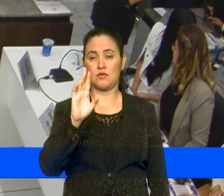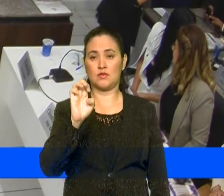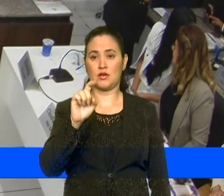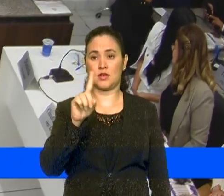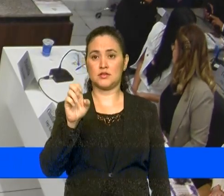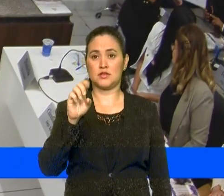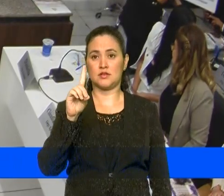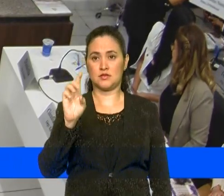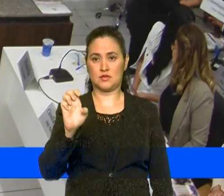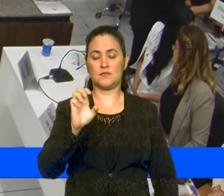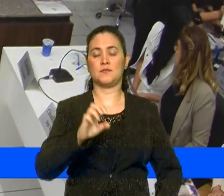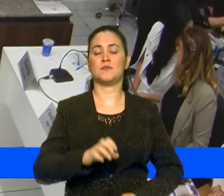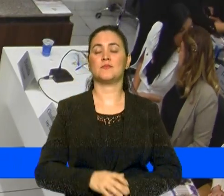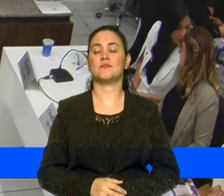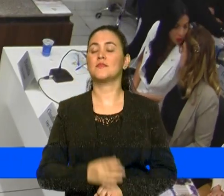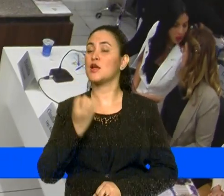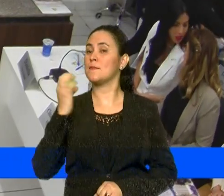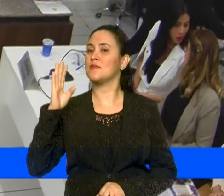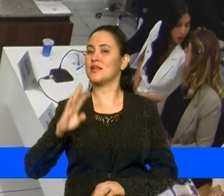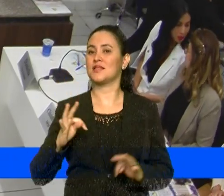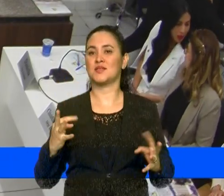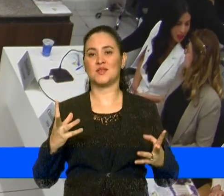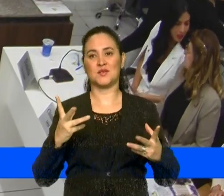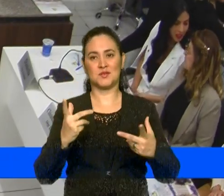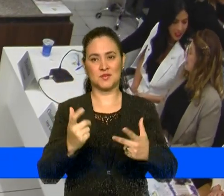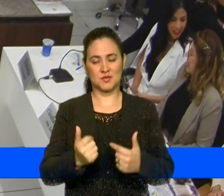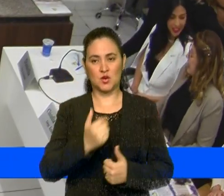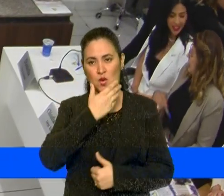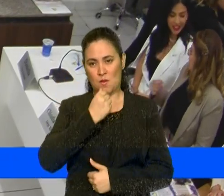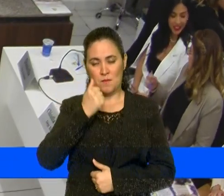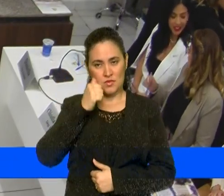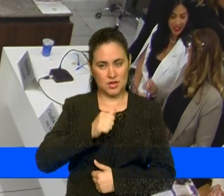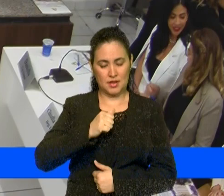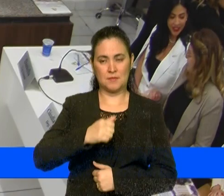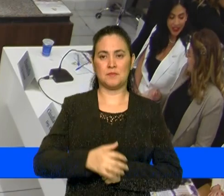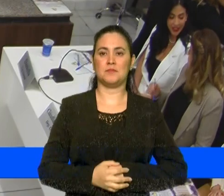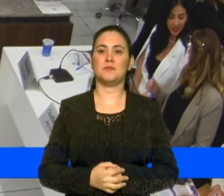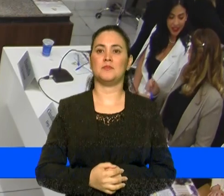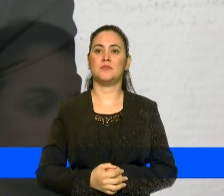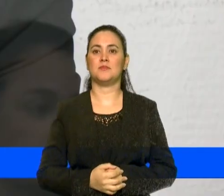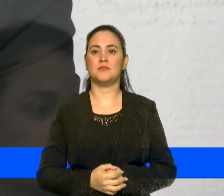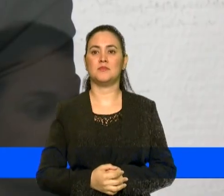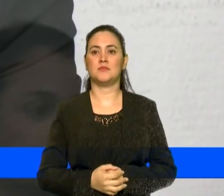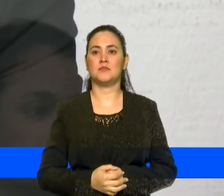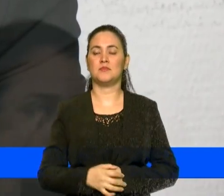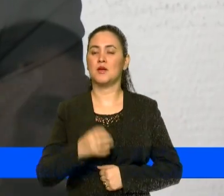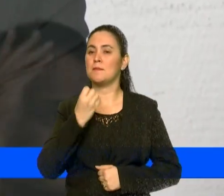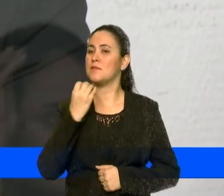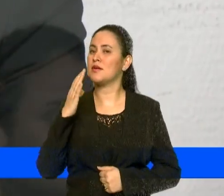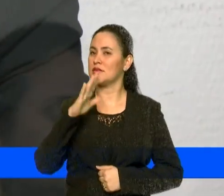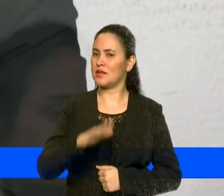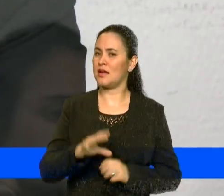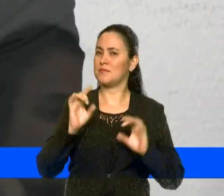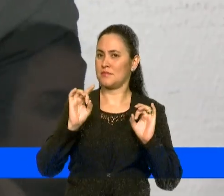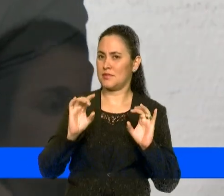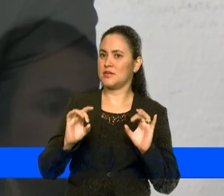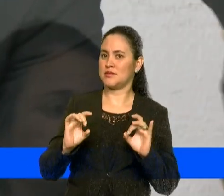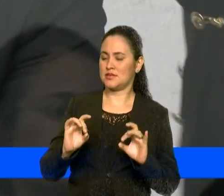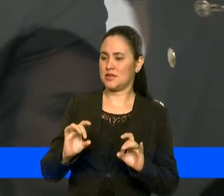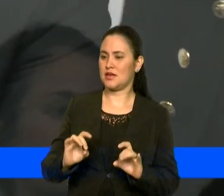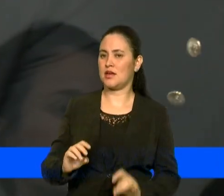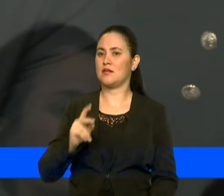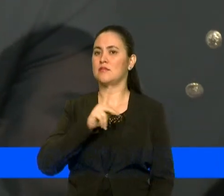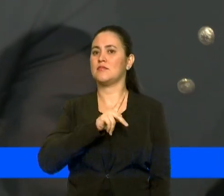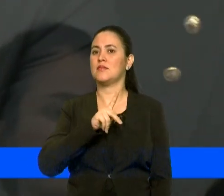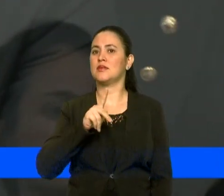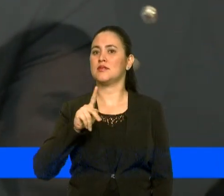Boa tarde a todos e a todas. Boa tarde e um cumprimento muito especial à